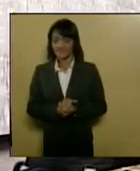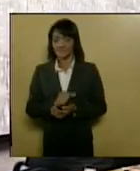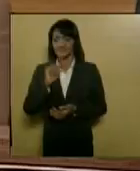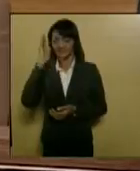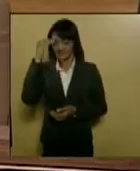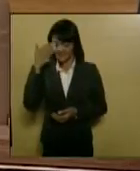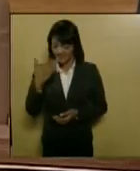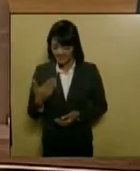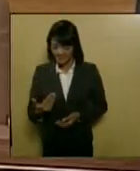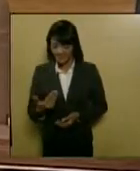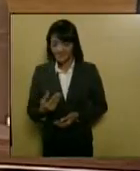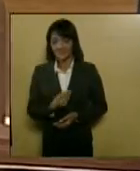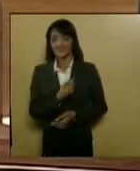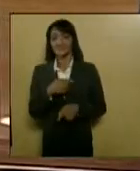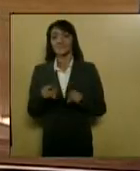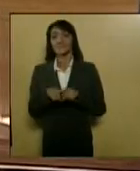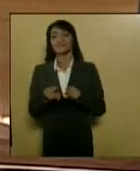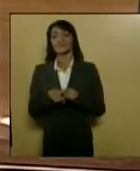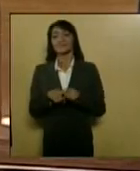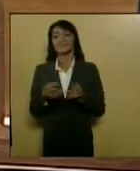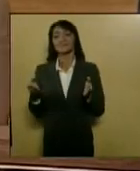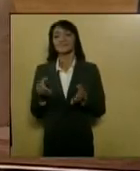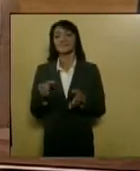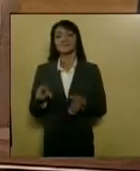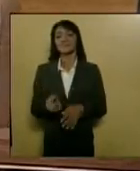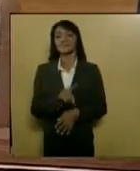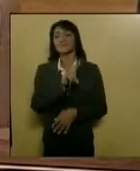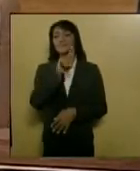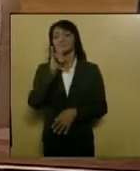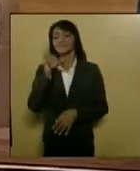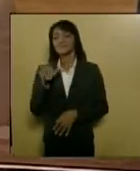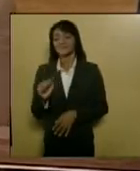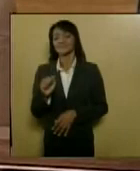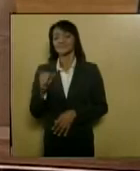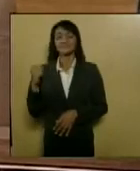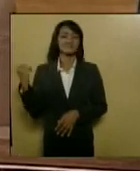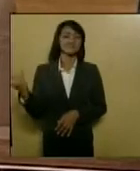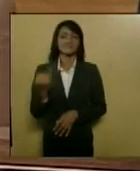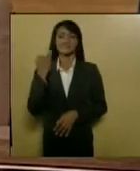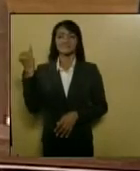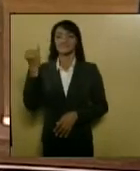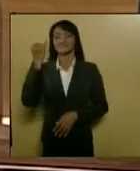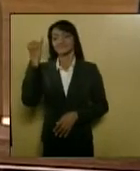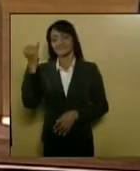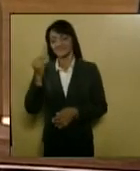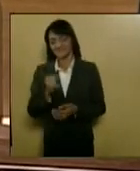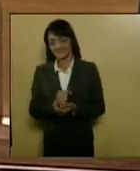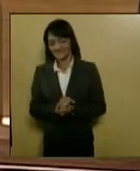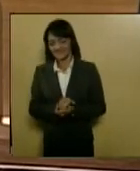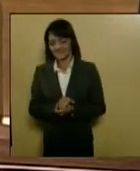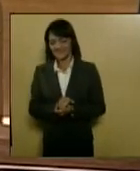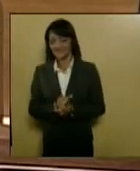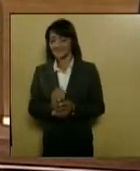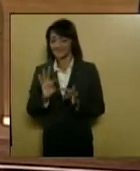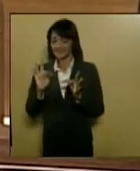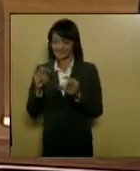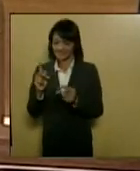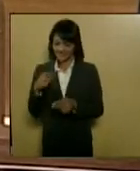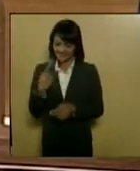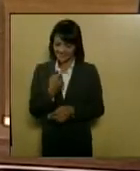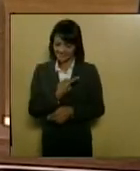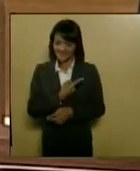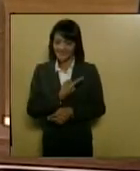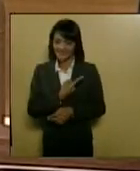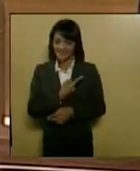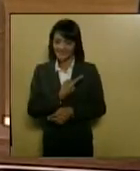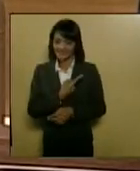com suas presenças numa data muito importante para o 28º Batalhão de Caçadores. Eu, na